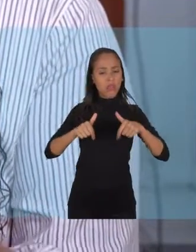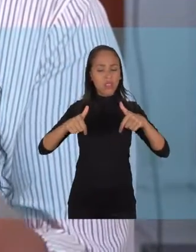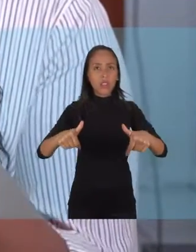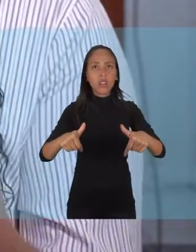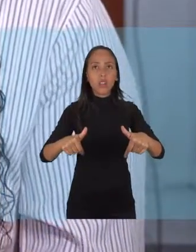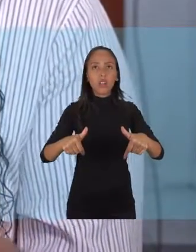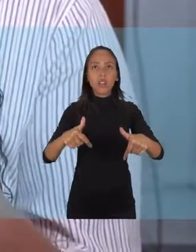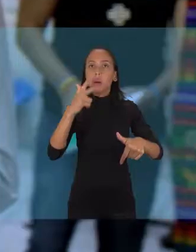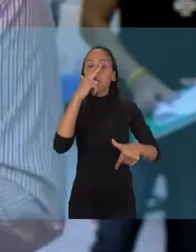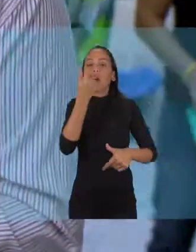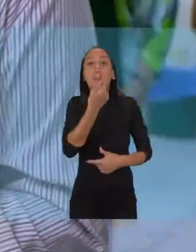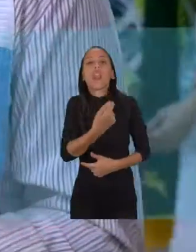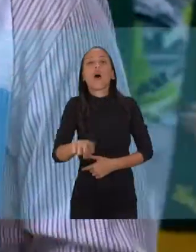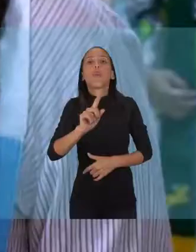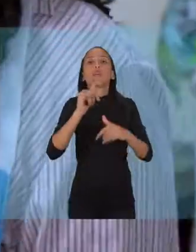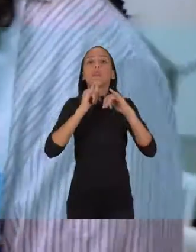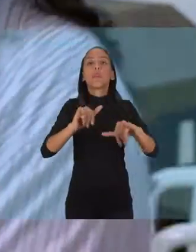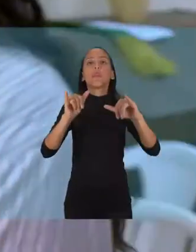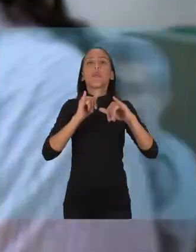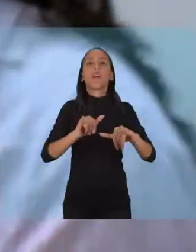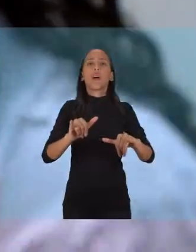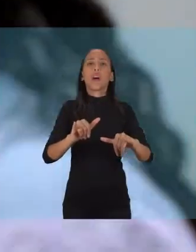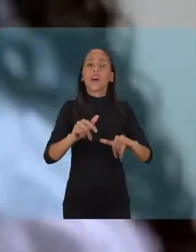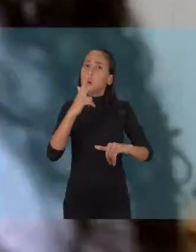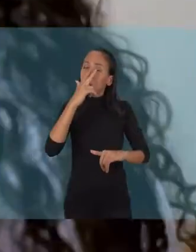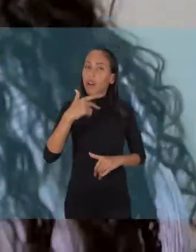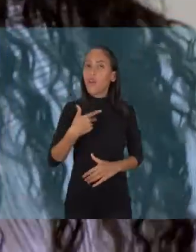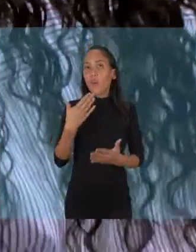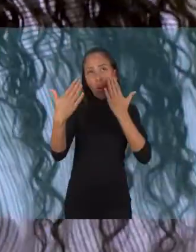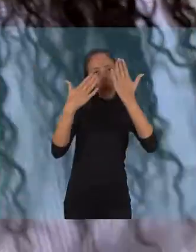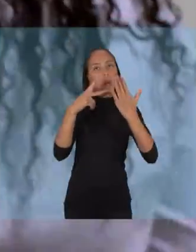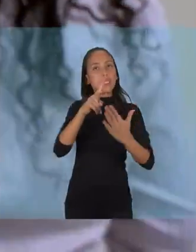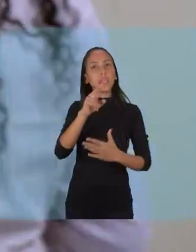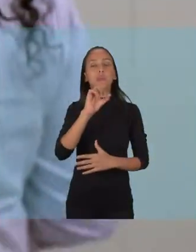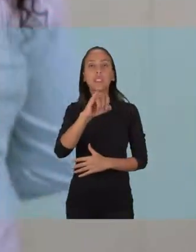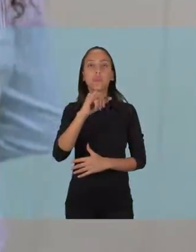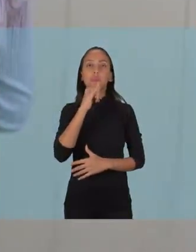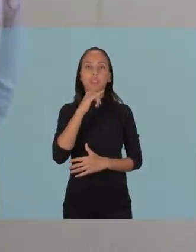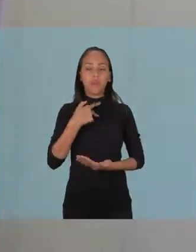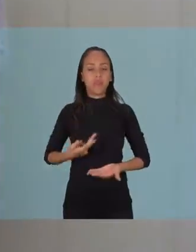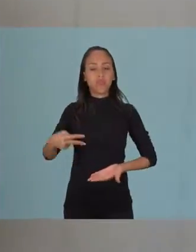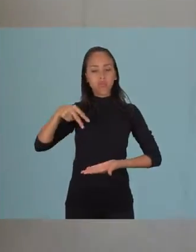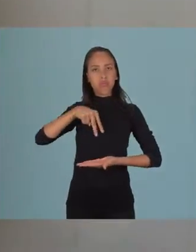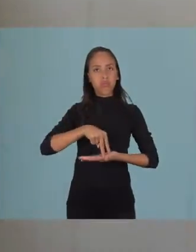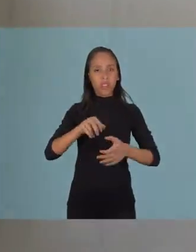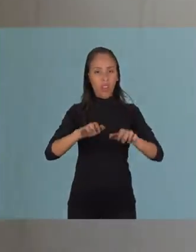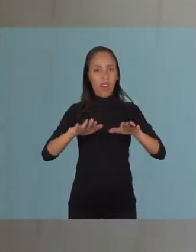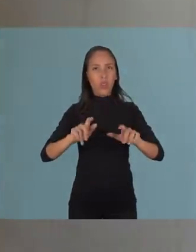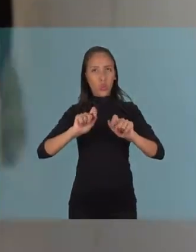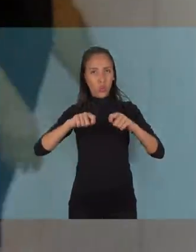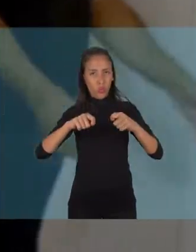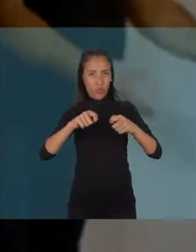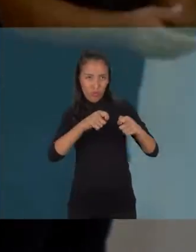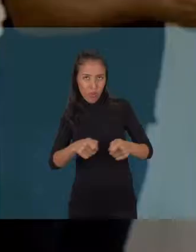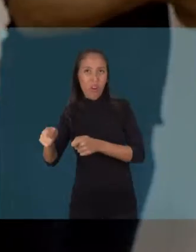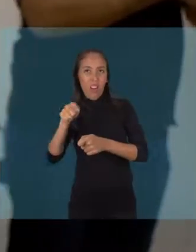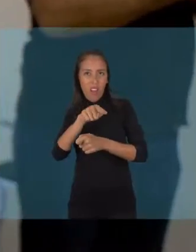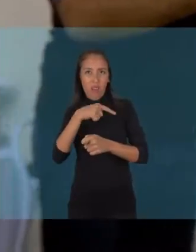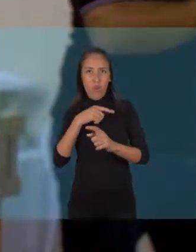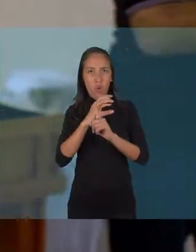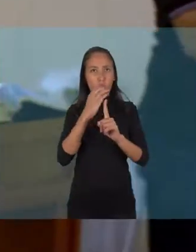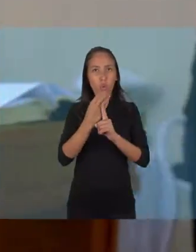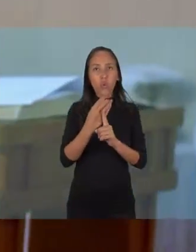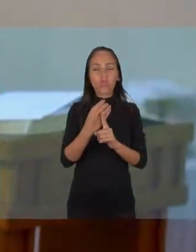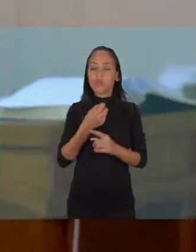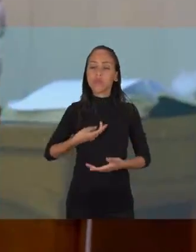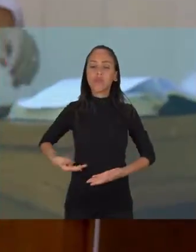precisaria nem pregar. Eu gosto muito de dizer que quando eu estou no altar durante os cultos, Eu não precisaria nem abrir minha boca. Porque só no fato